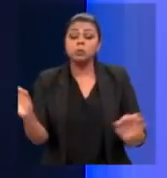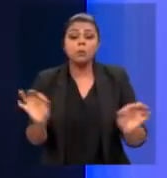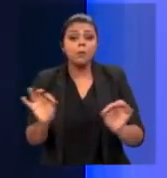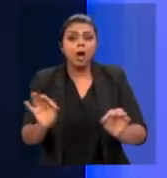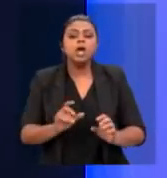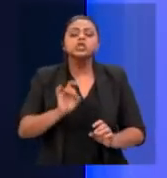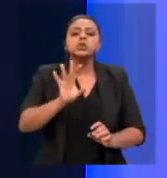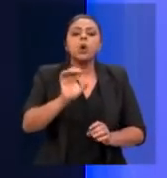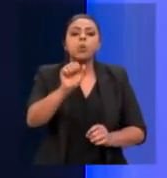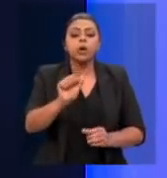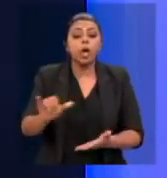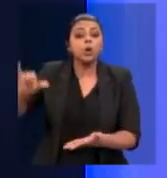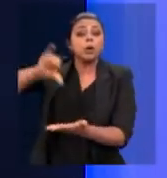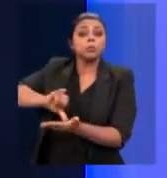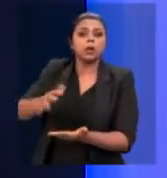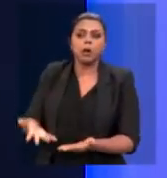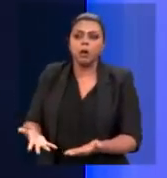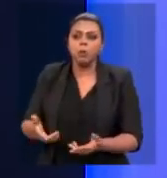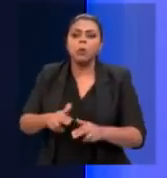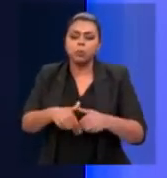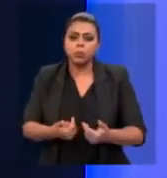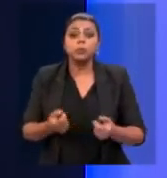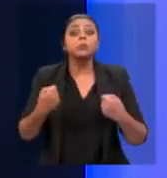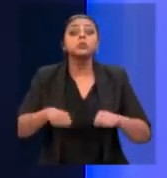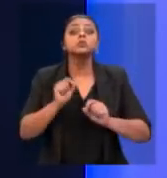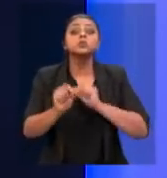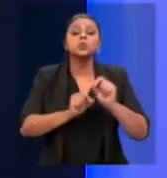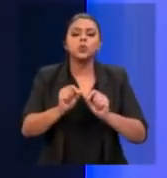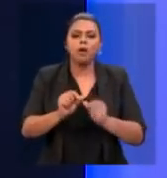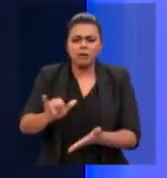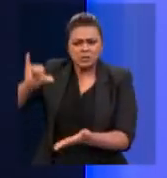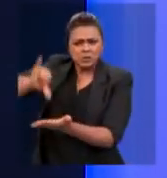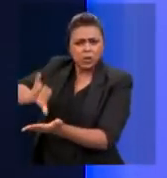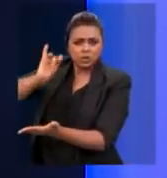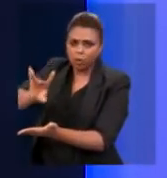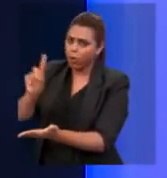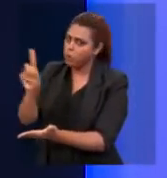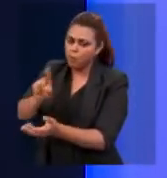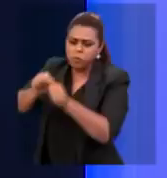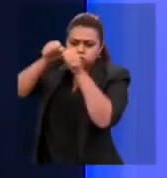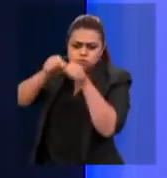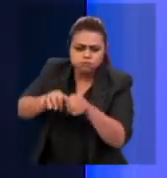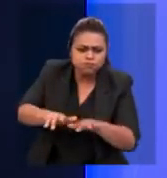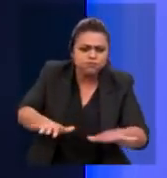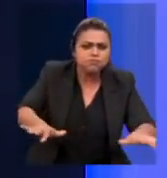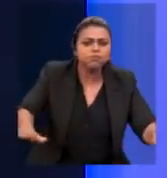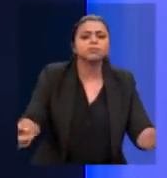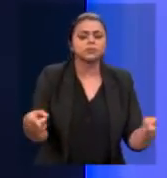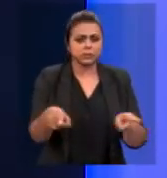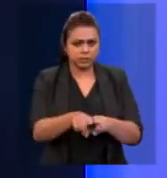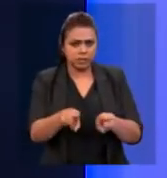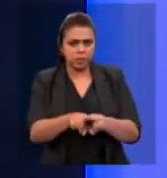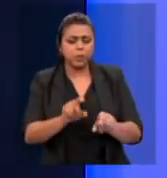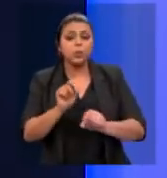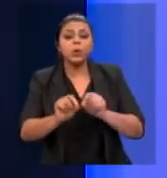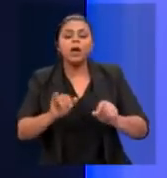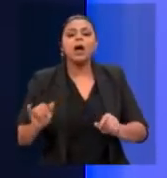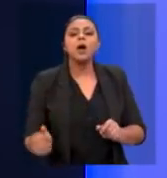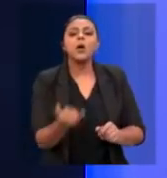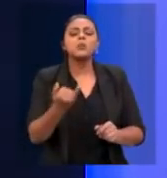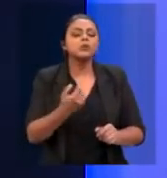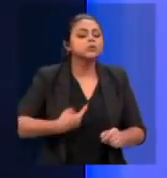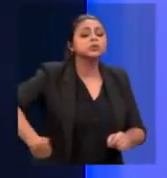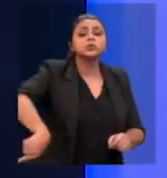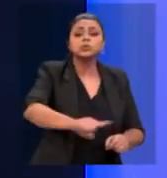metropolitana e que nós precisamos de fato descentralizar a cultura implementar é de uma maneira com que